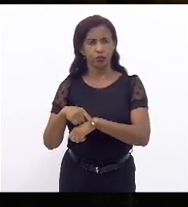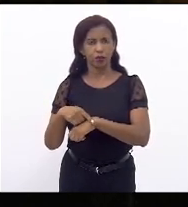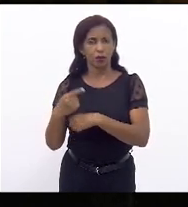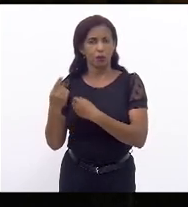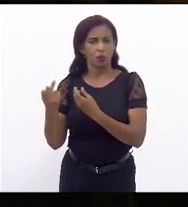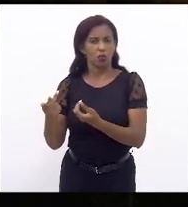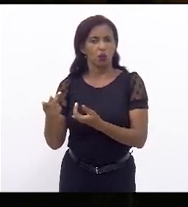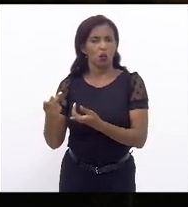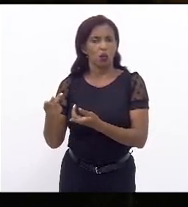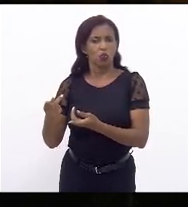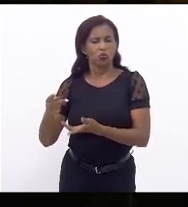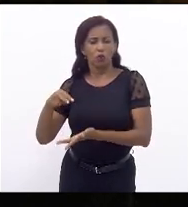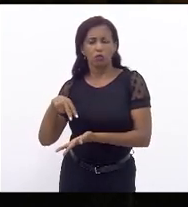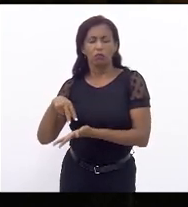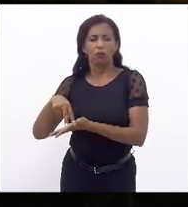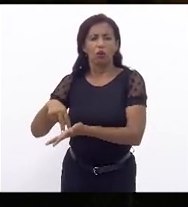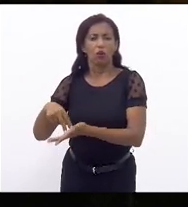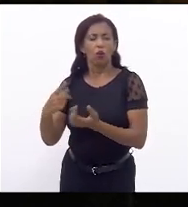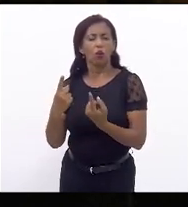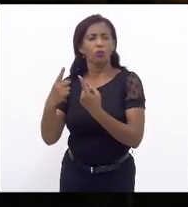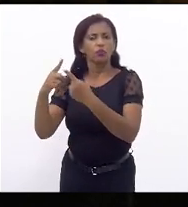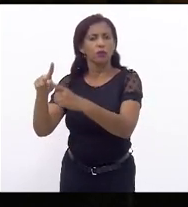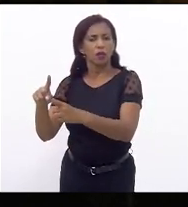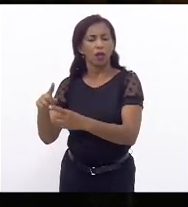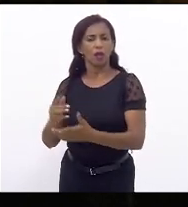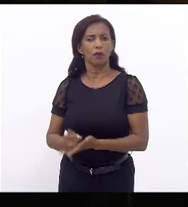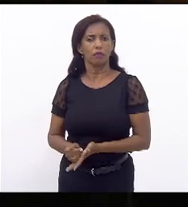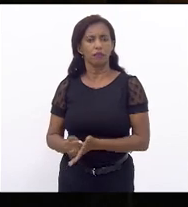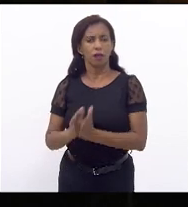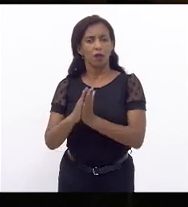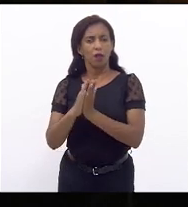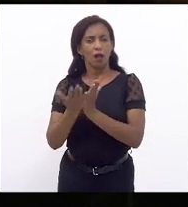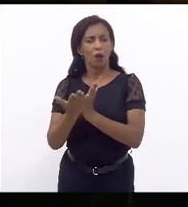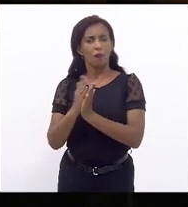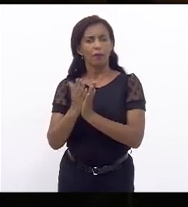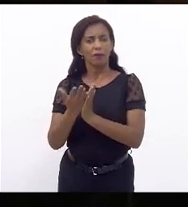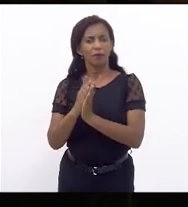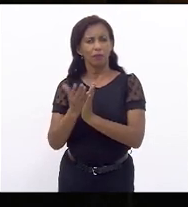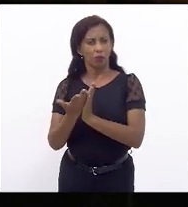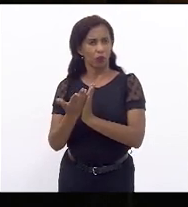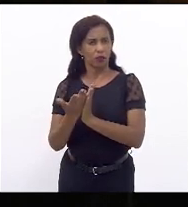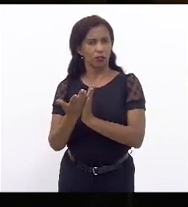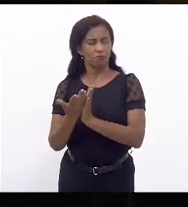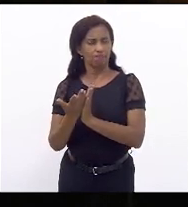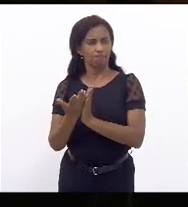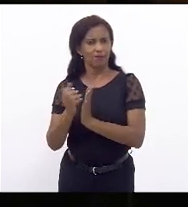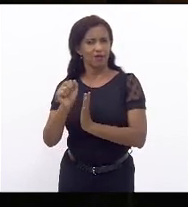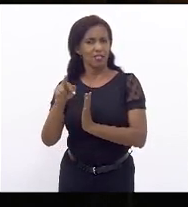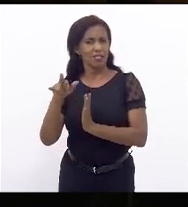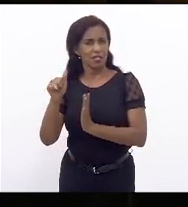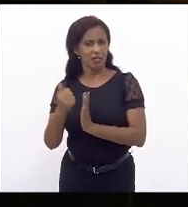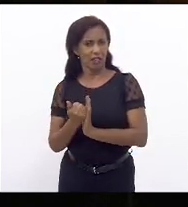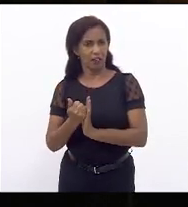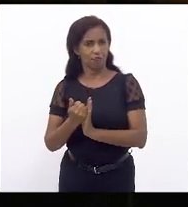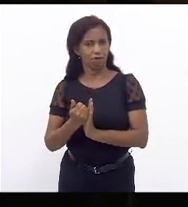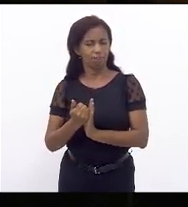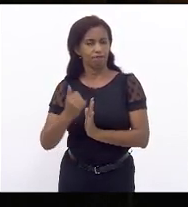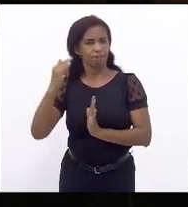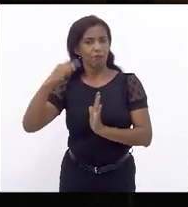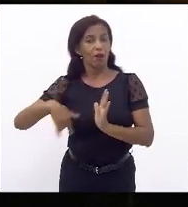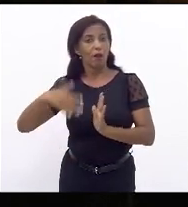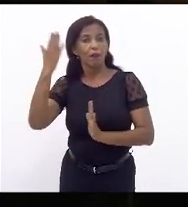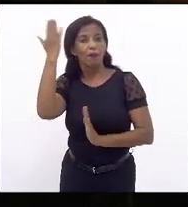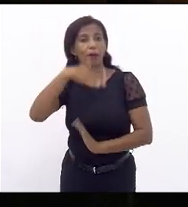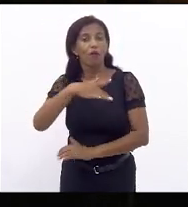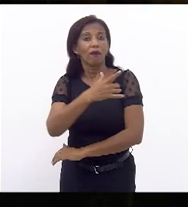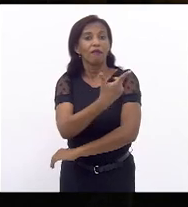seu posicionamento contrário ao passaporte sanitário. Mas, deputada, é muito fácil eu